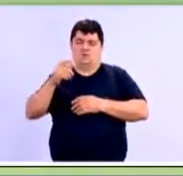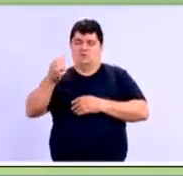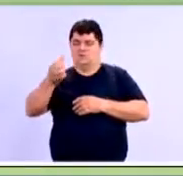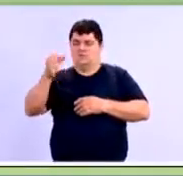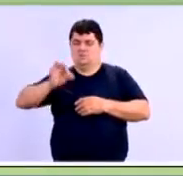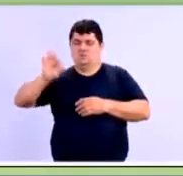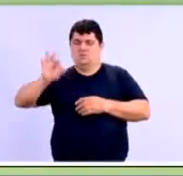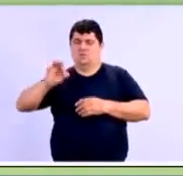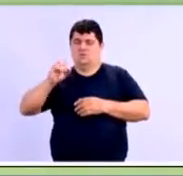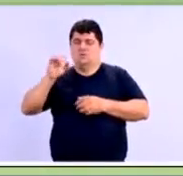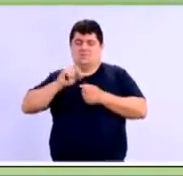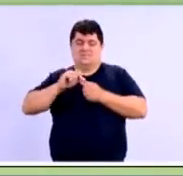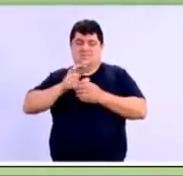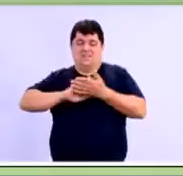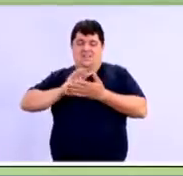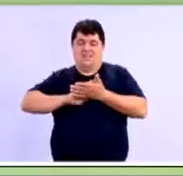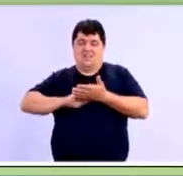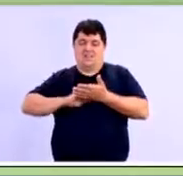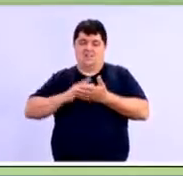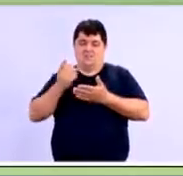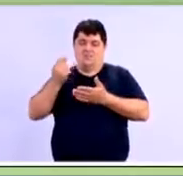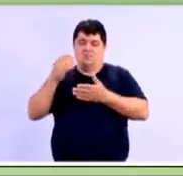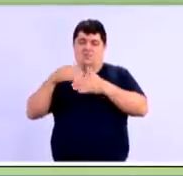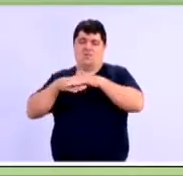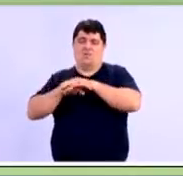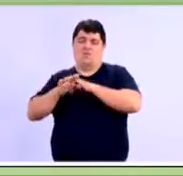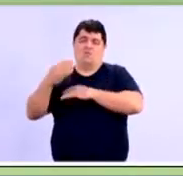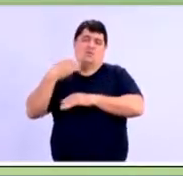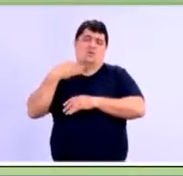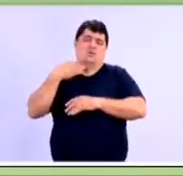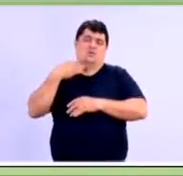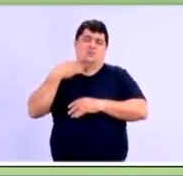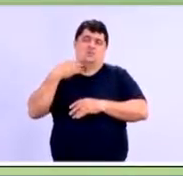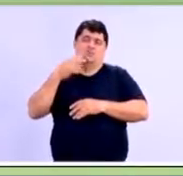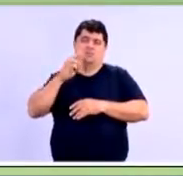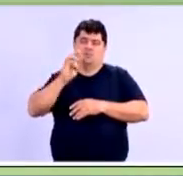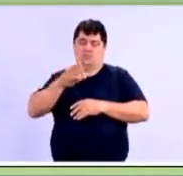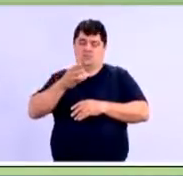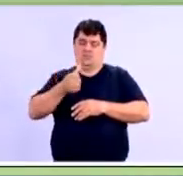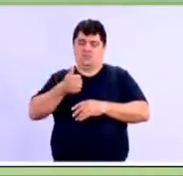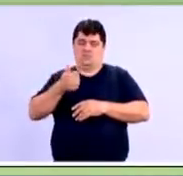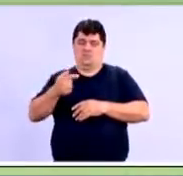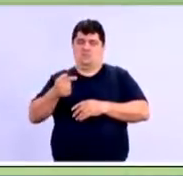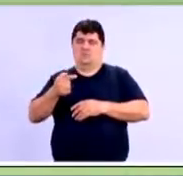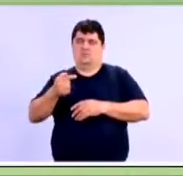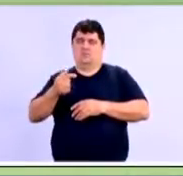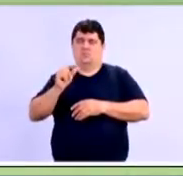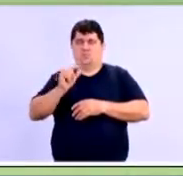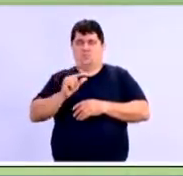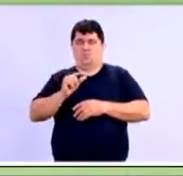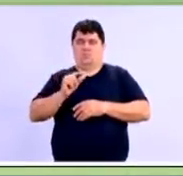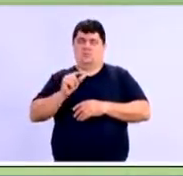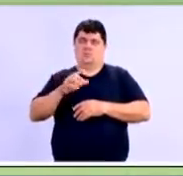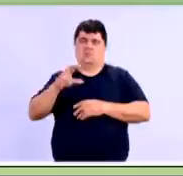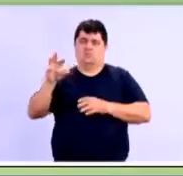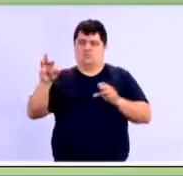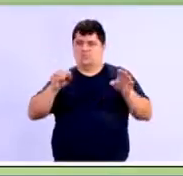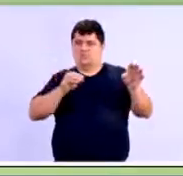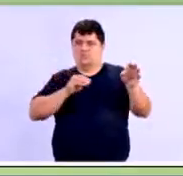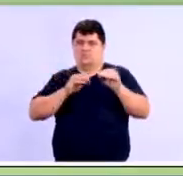dor de cabeça nenhum investindo na poupança, vai render isso. 2,31 então é pouco. E aí o que eu faço? Aí eu pego os índices